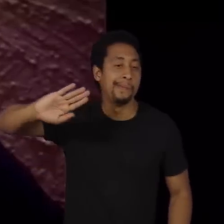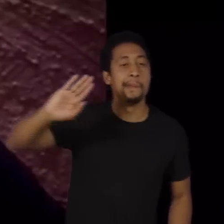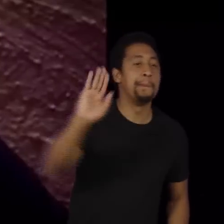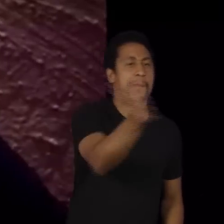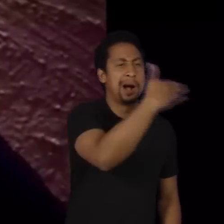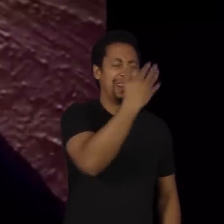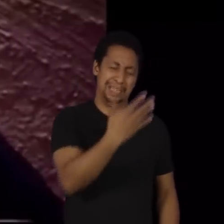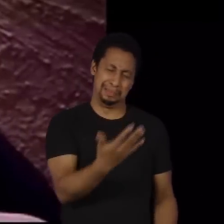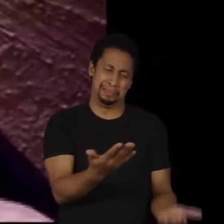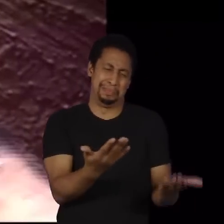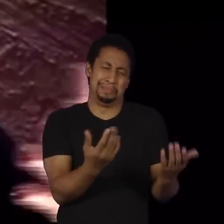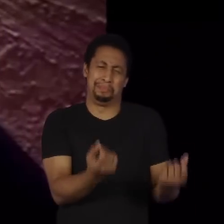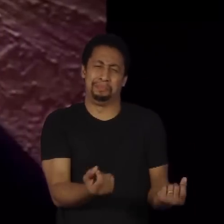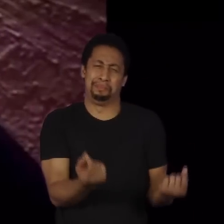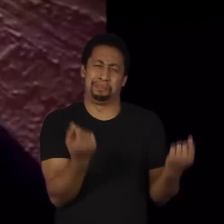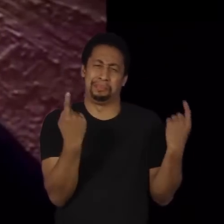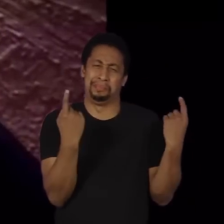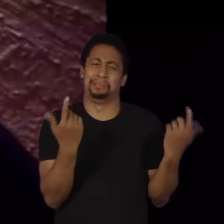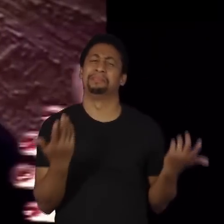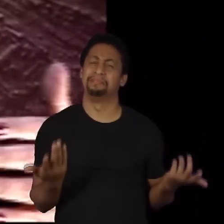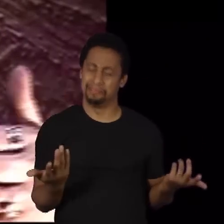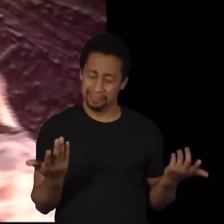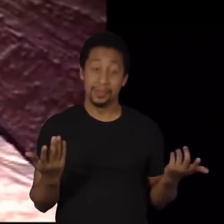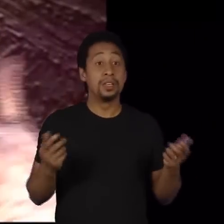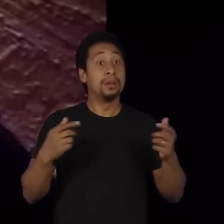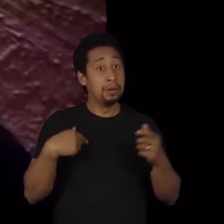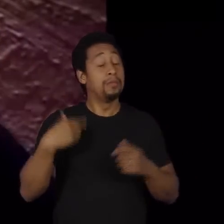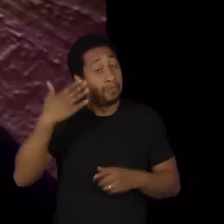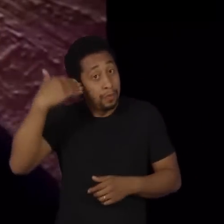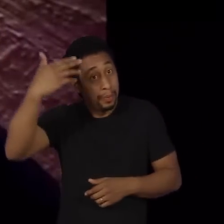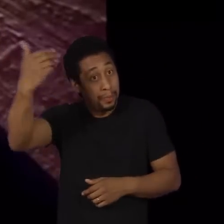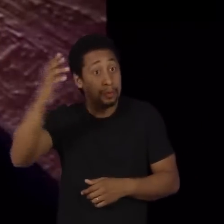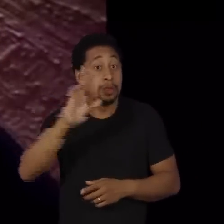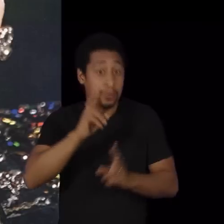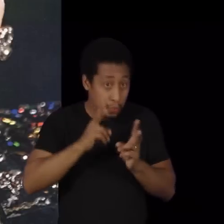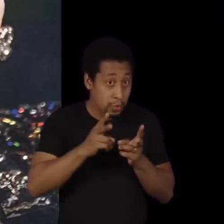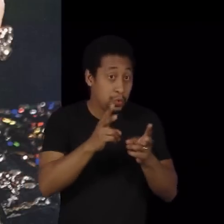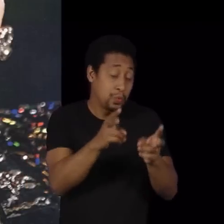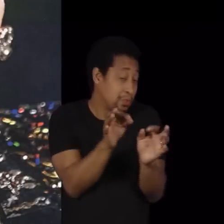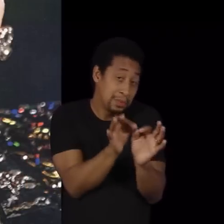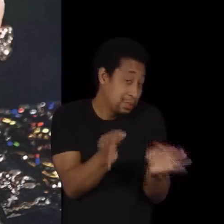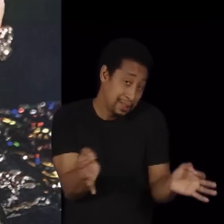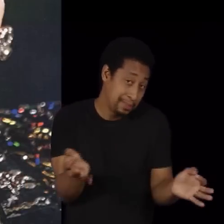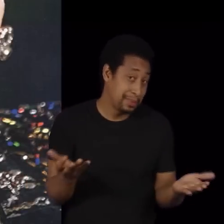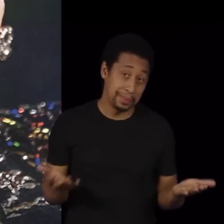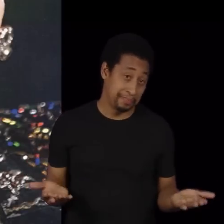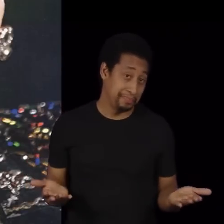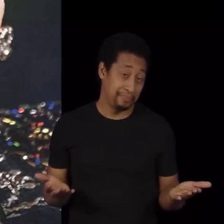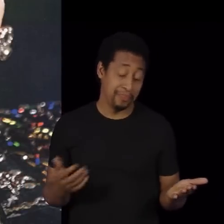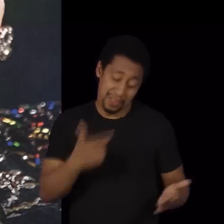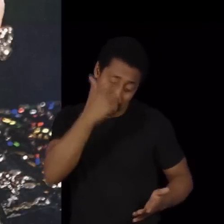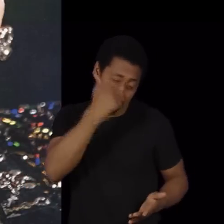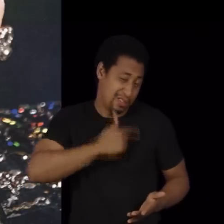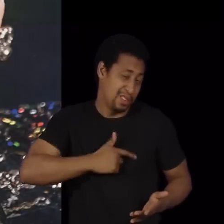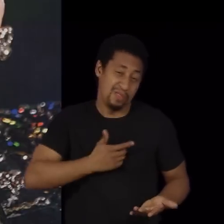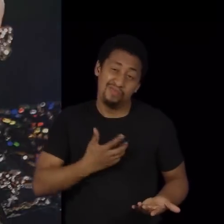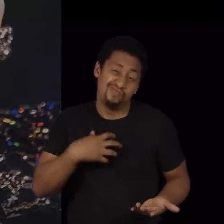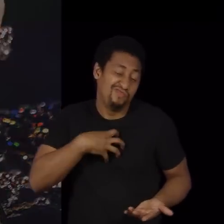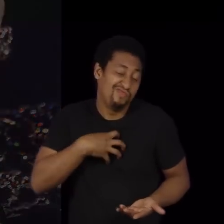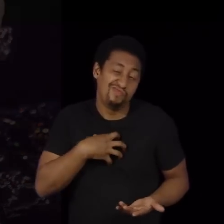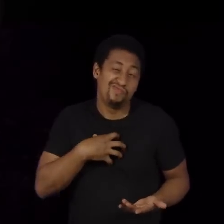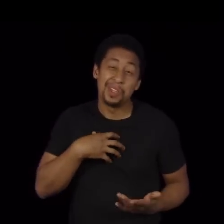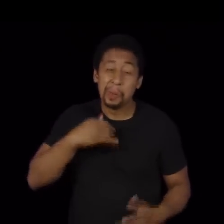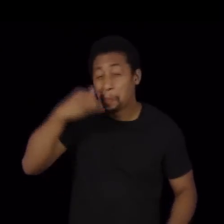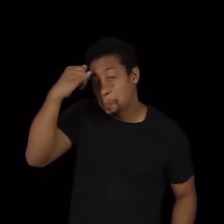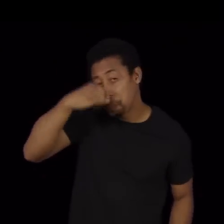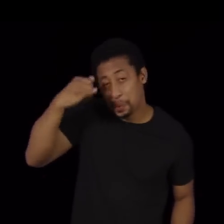eu fiquei popular, mas eu continuo no bafom, entende? Olha, na verdade, eu não deixei de ser brechtiana, porque